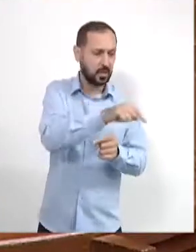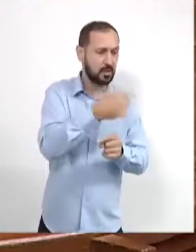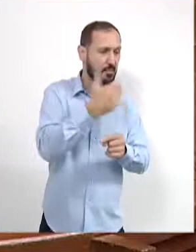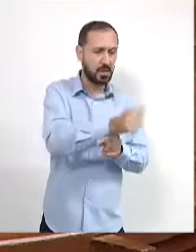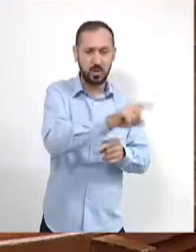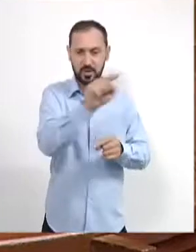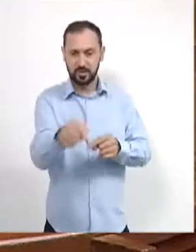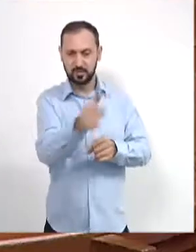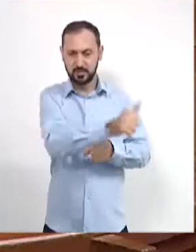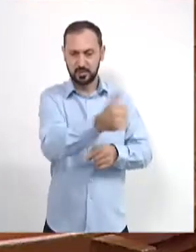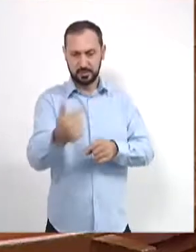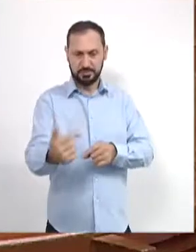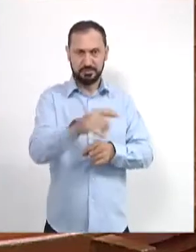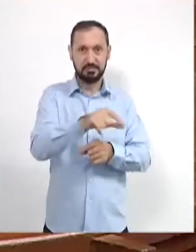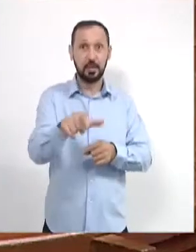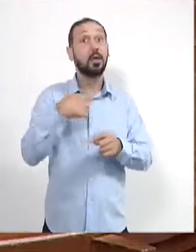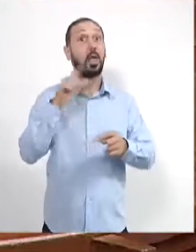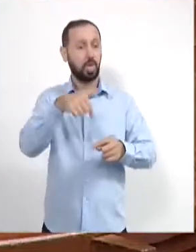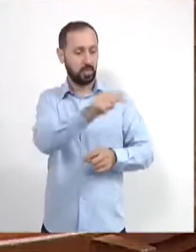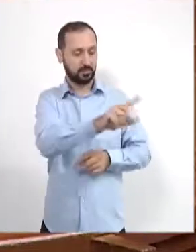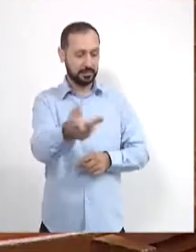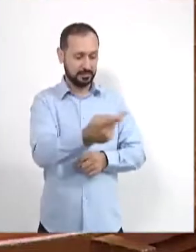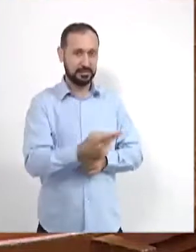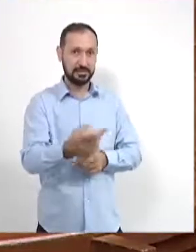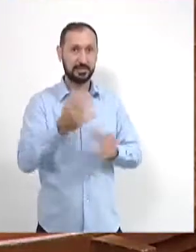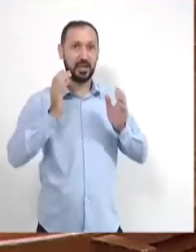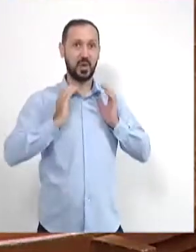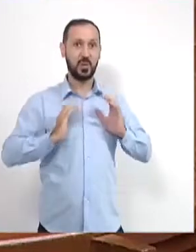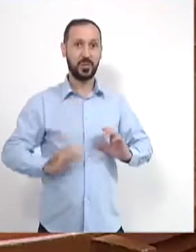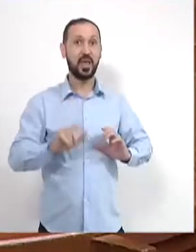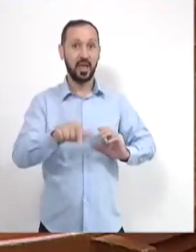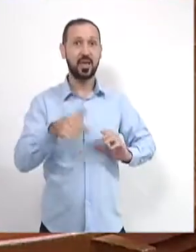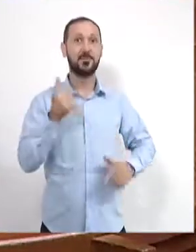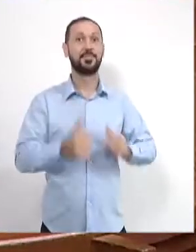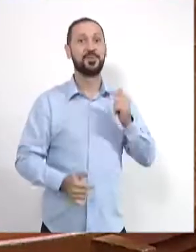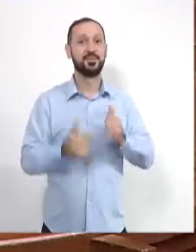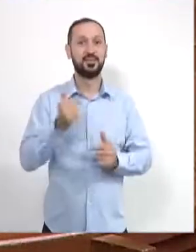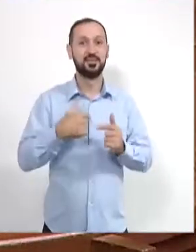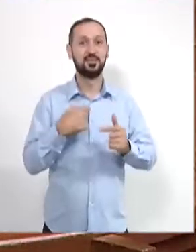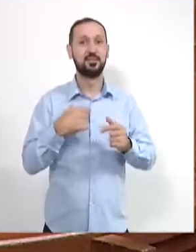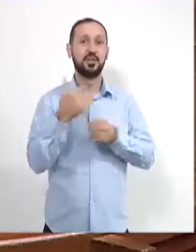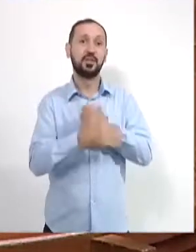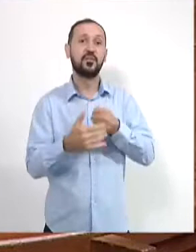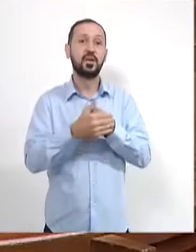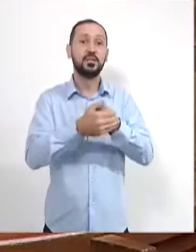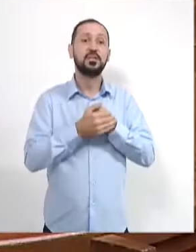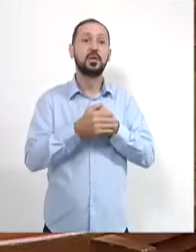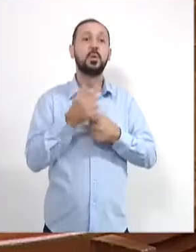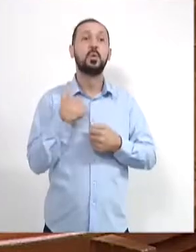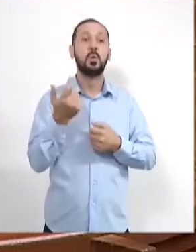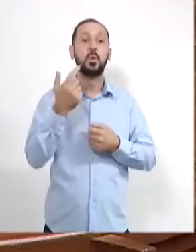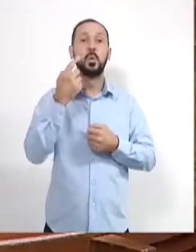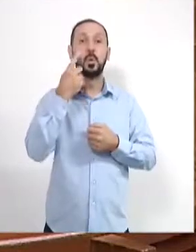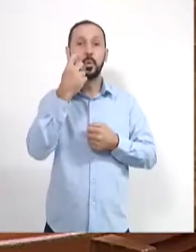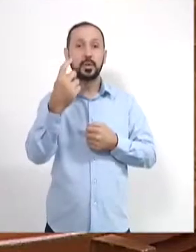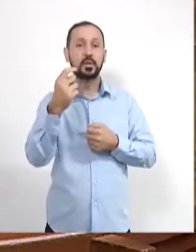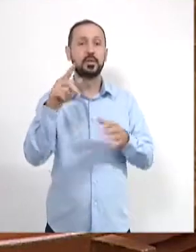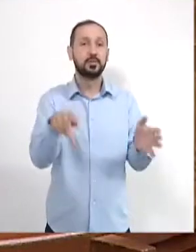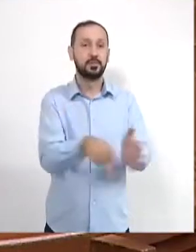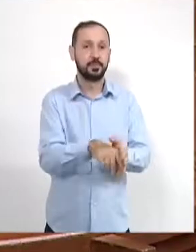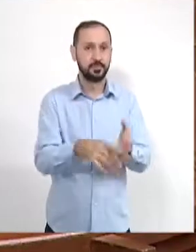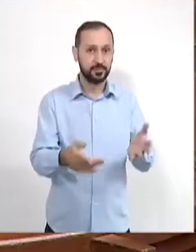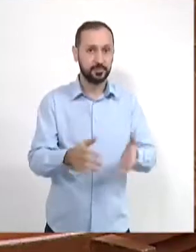outro, este comportamento é um comportamento político, de defender aquele ideal naquele